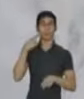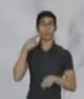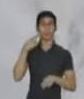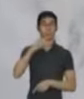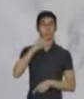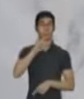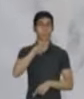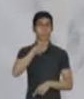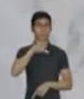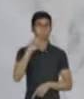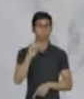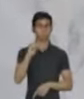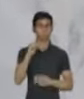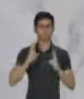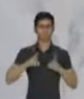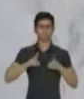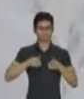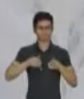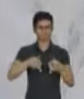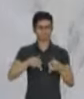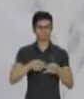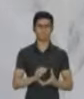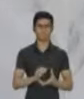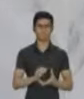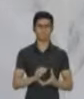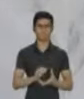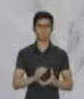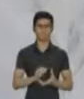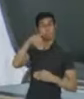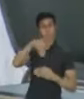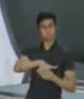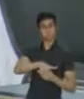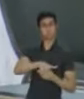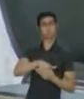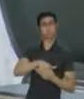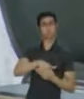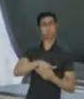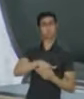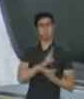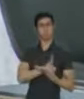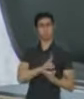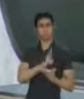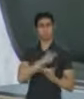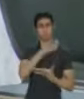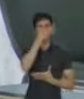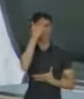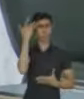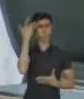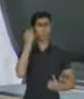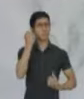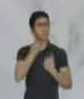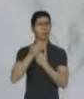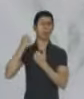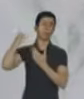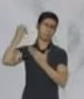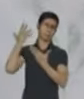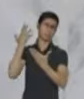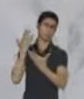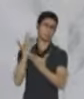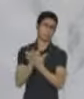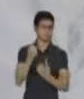consegui manter a minha votação deputada leci brandão mantivemos a nossa votação os nossos apoiadores históricos e fomos